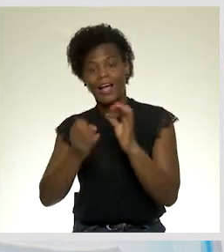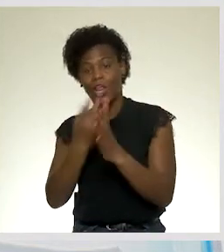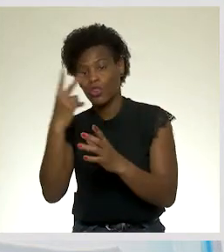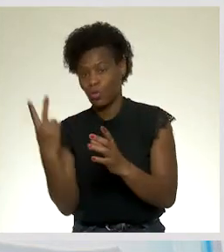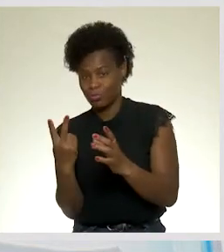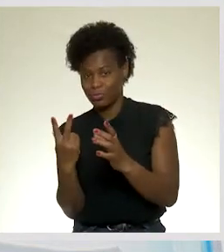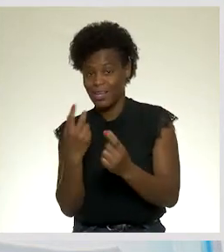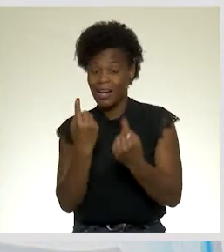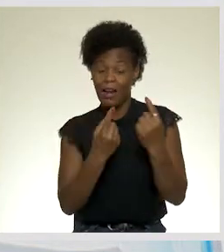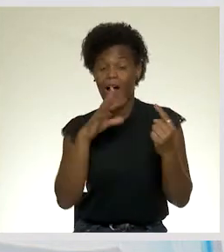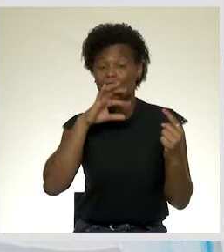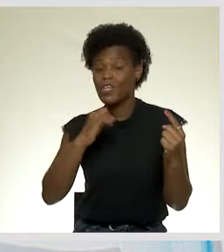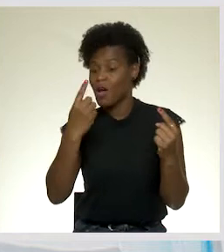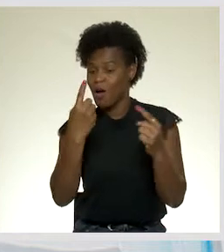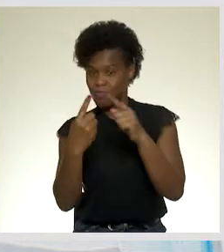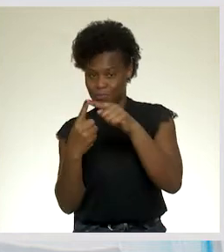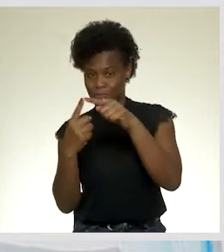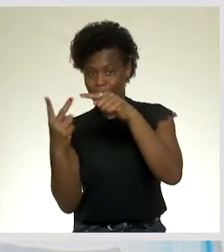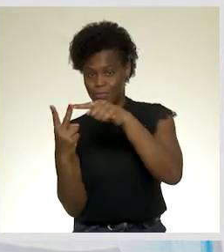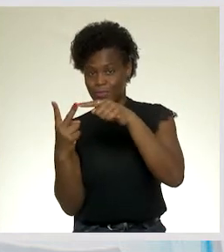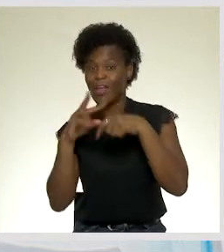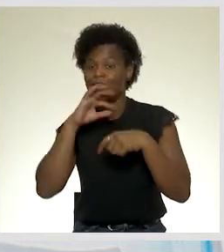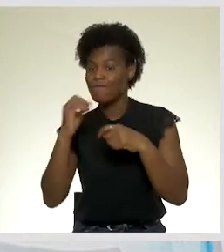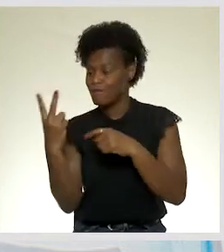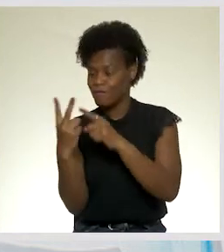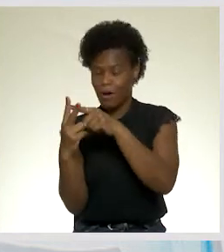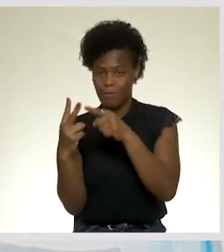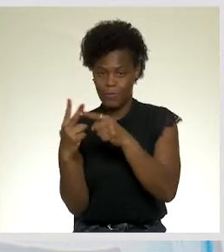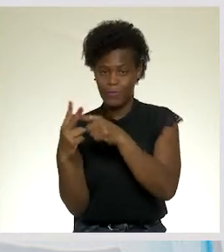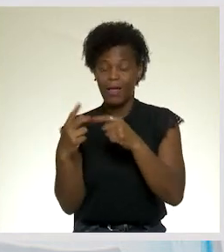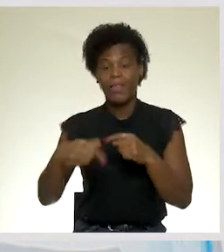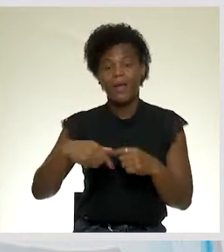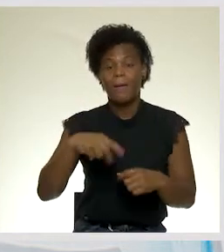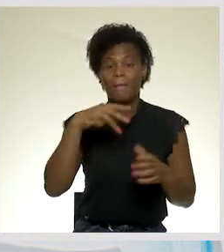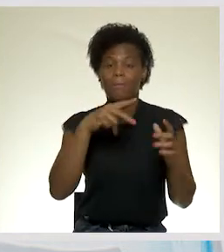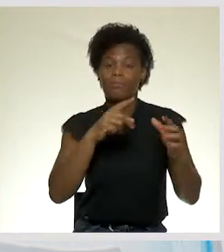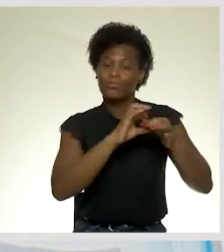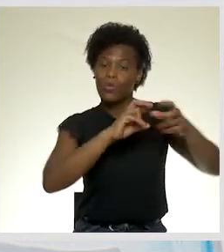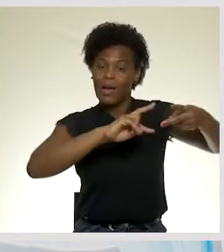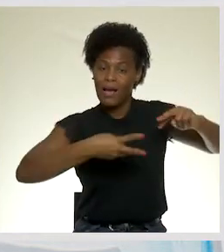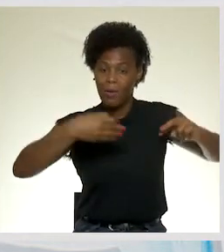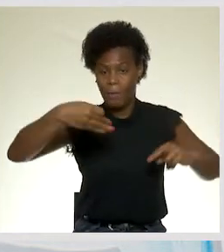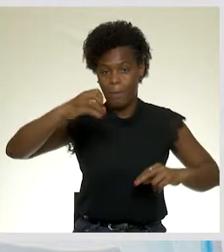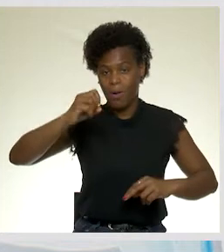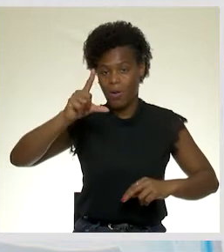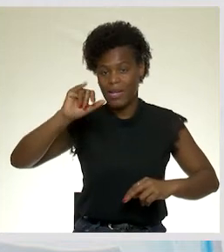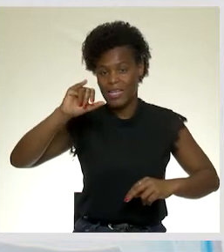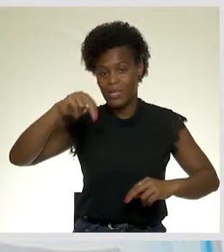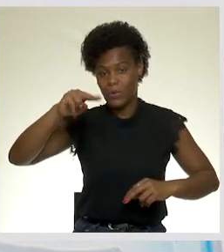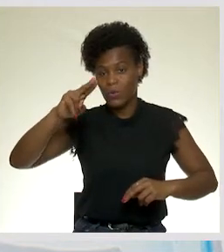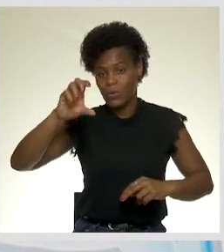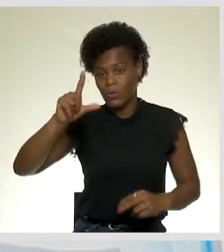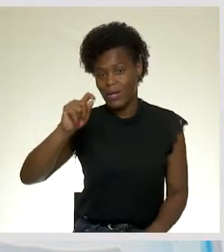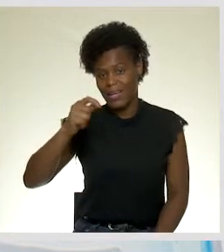dessas cadeias filhas irão ter agora uma molécula polinucleotídica da cadeia original. E a